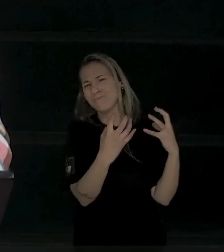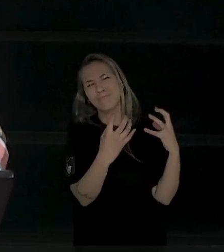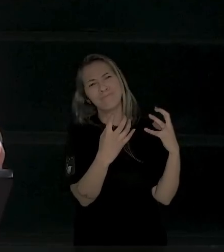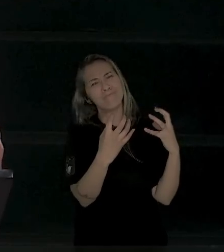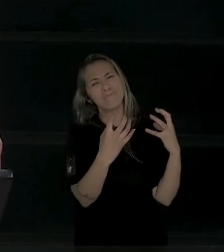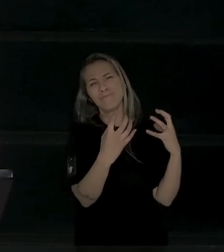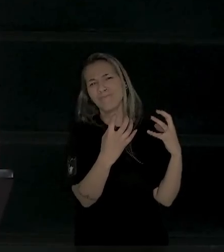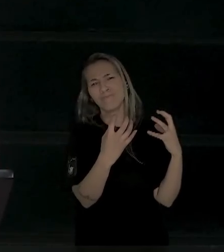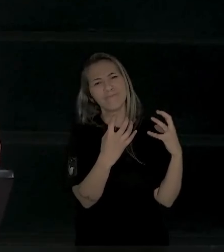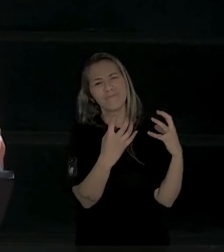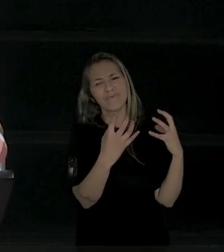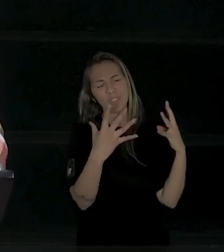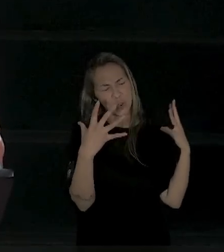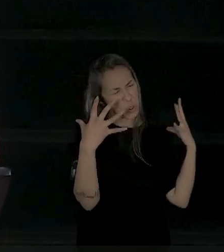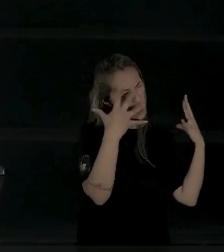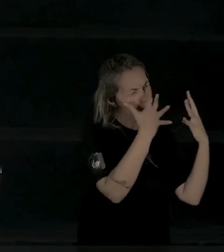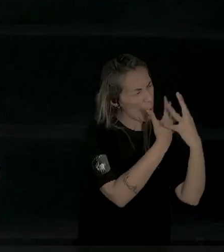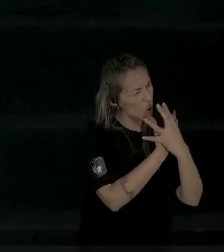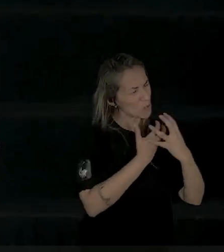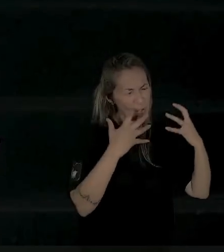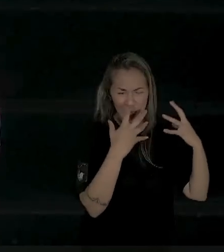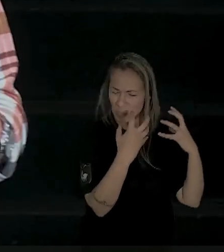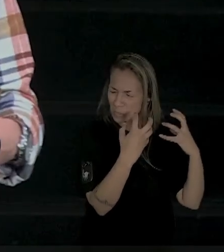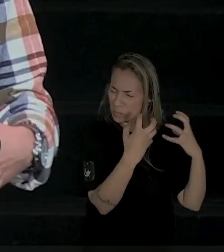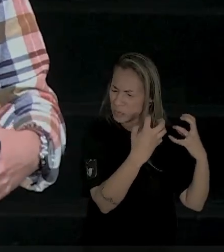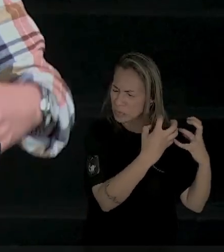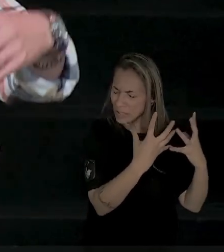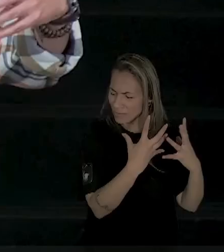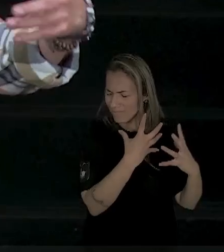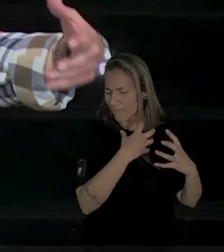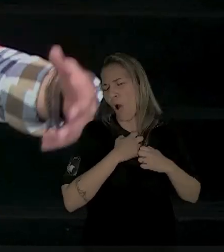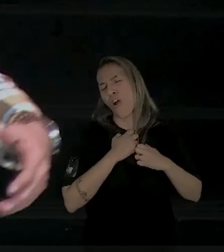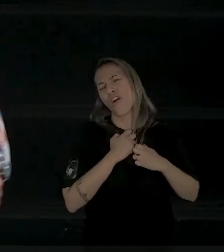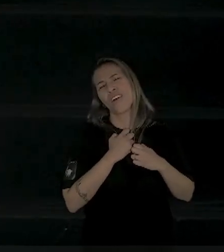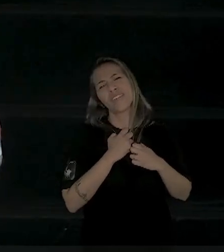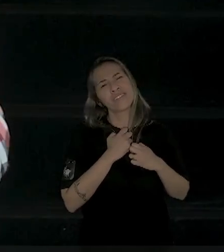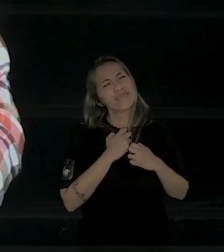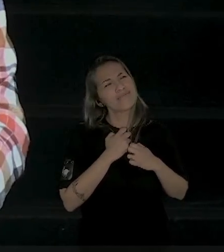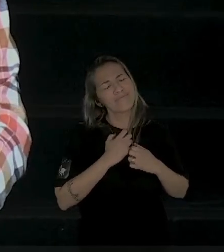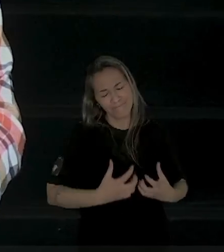Não deixe que as pequenas fagulhas, que de uma hora para outra viram grandes fogueiras,